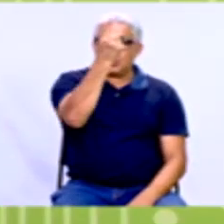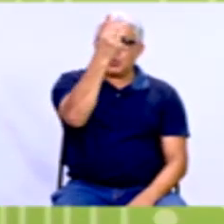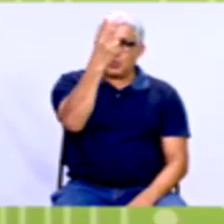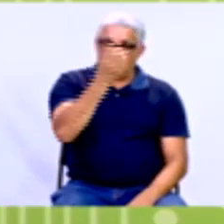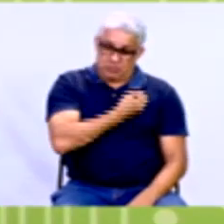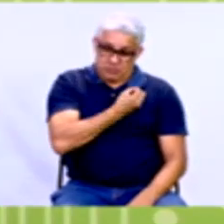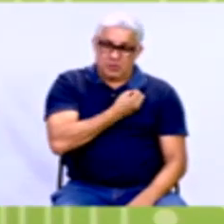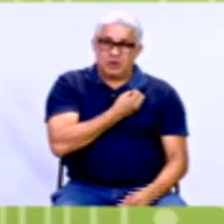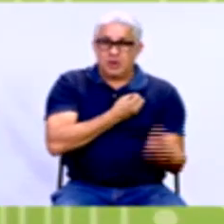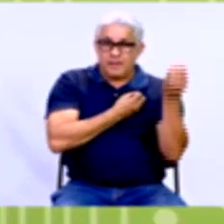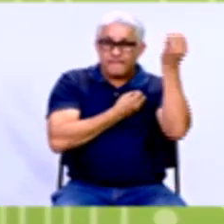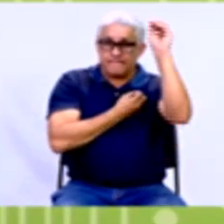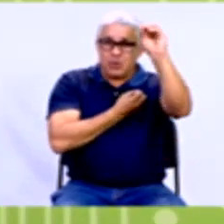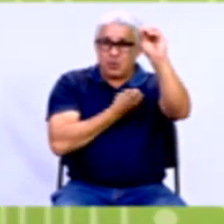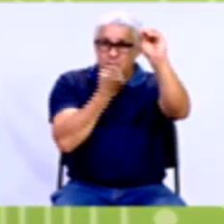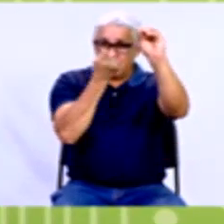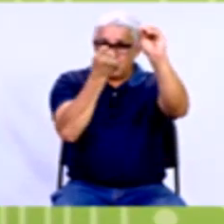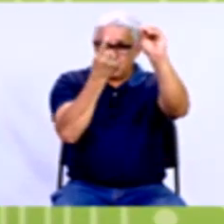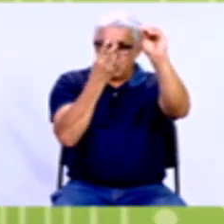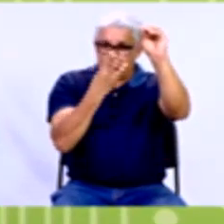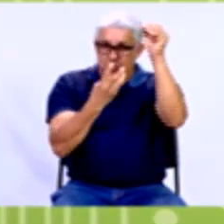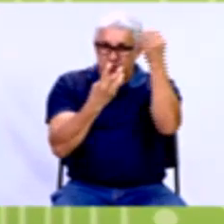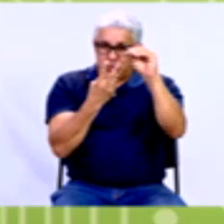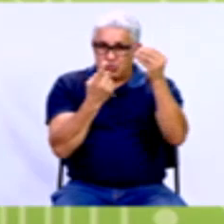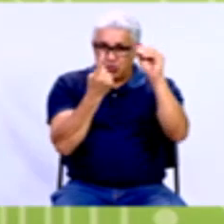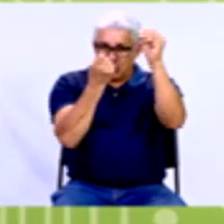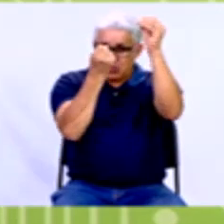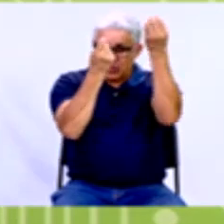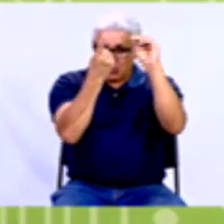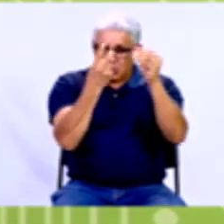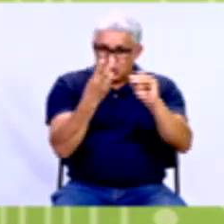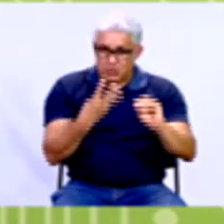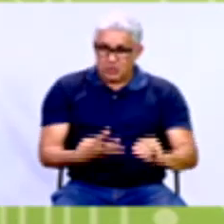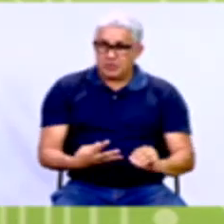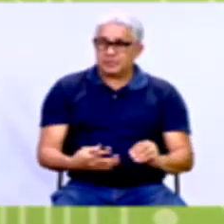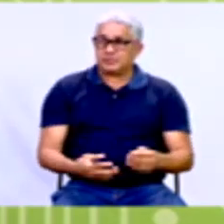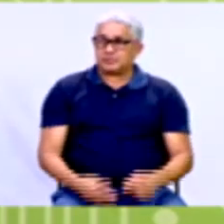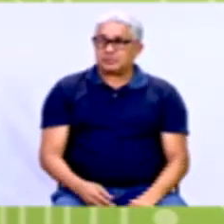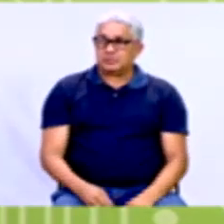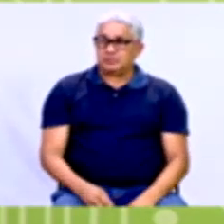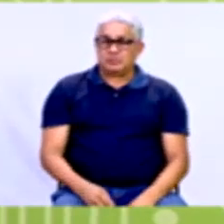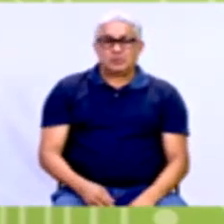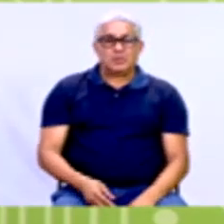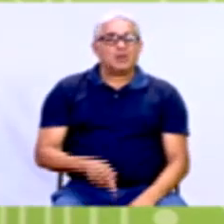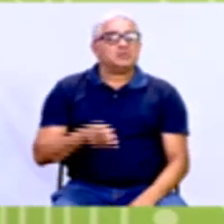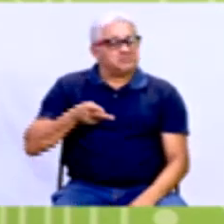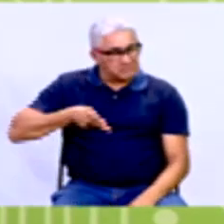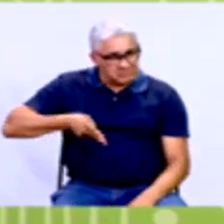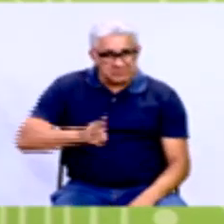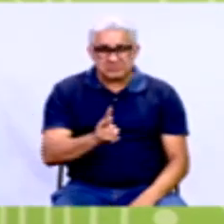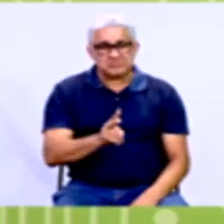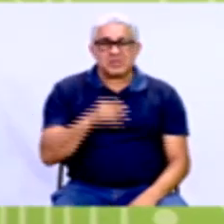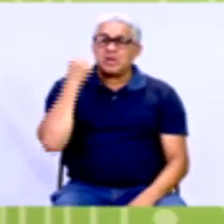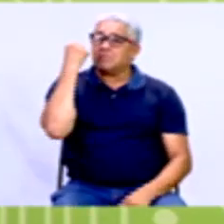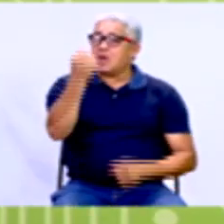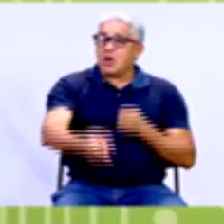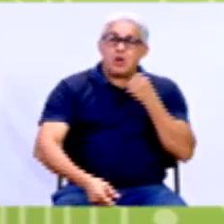né? Sempre deixar tudo numerado e sempre colocando lá. Quando é muito frequente, pouco frequente,